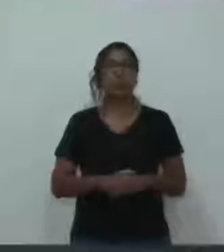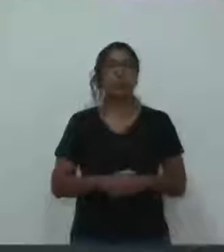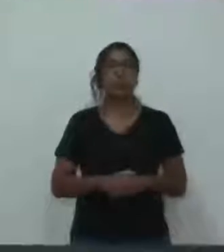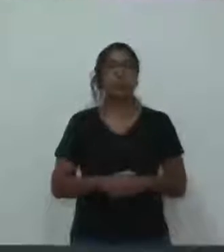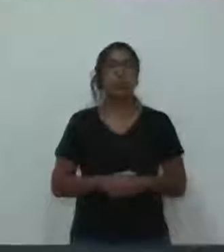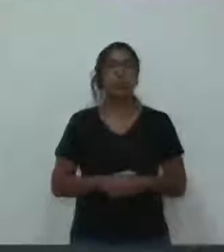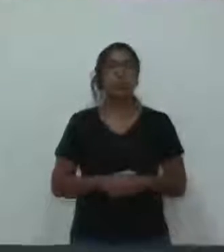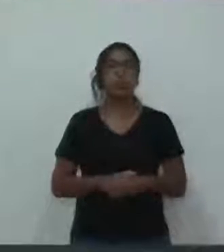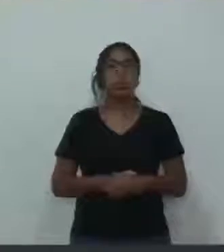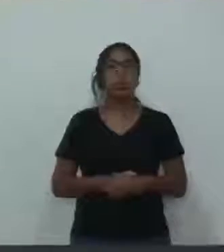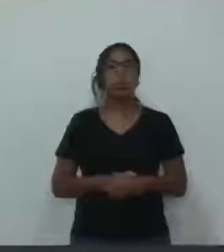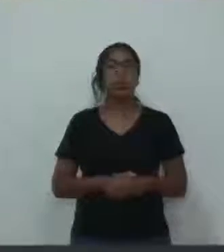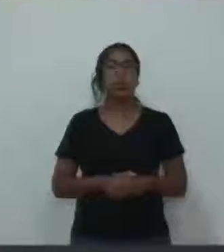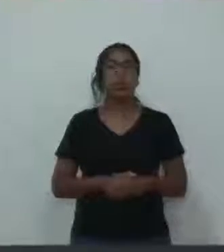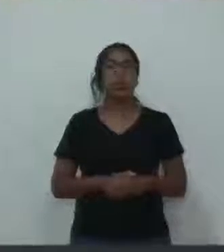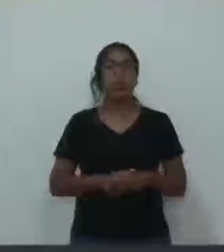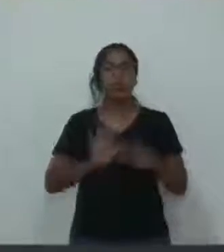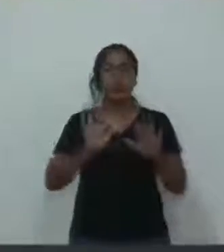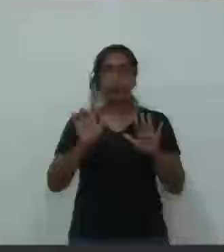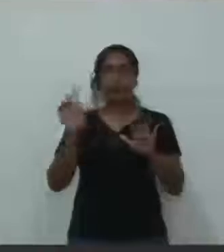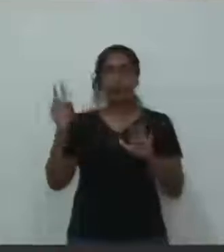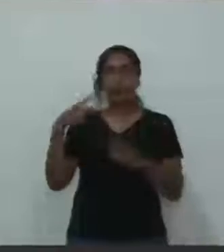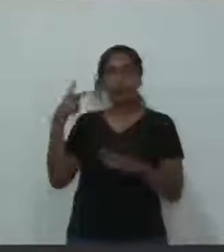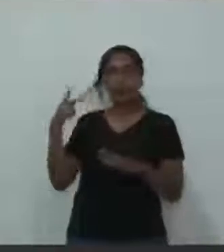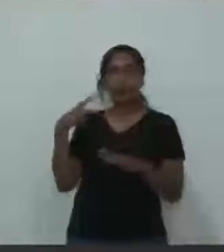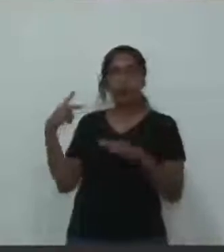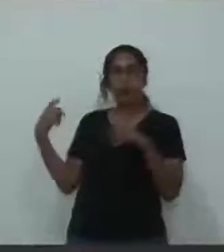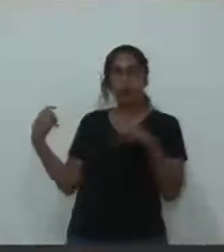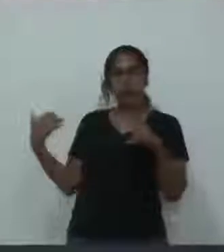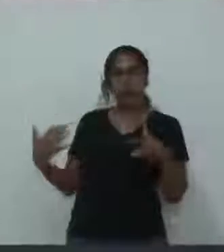também ao encontro do que falou o vereador